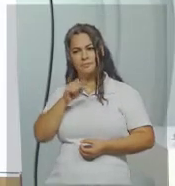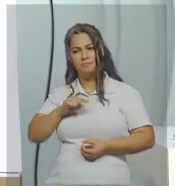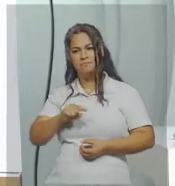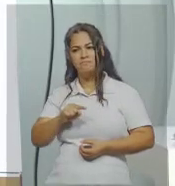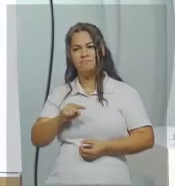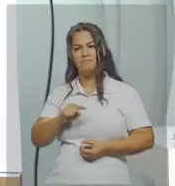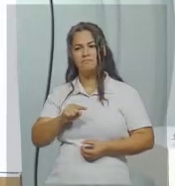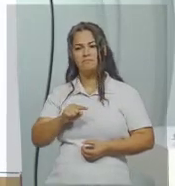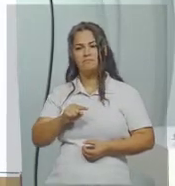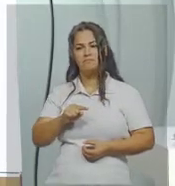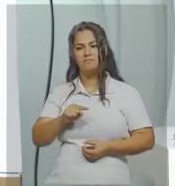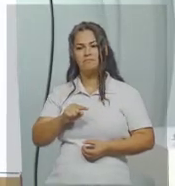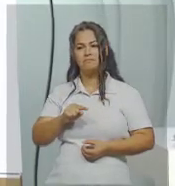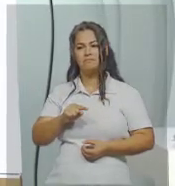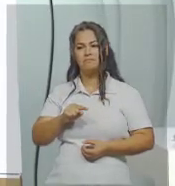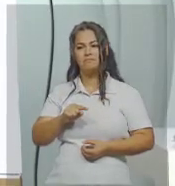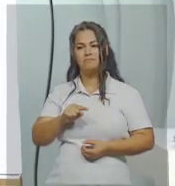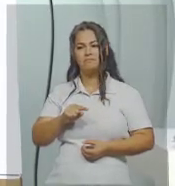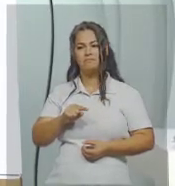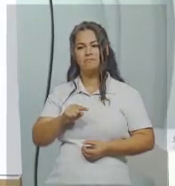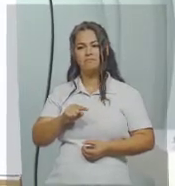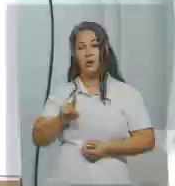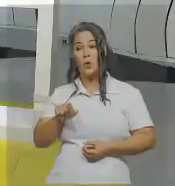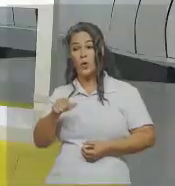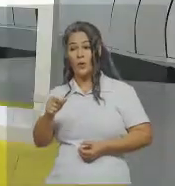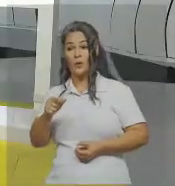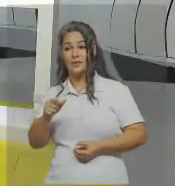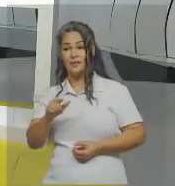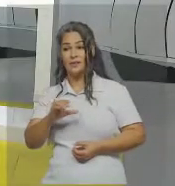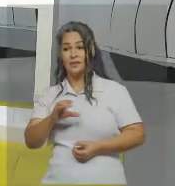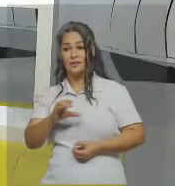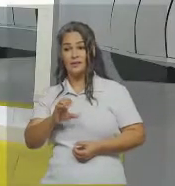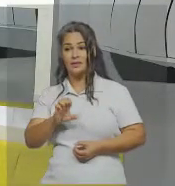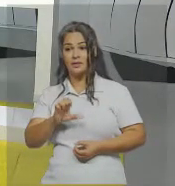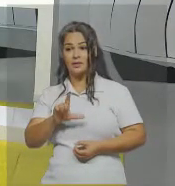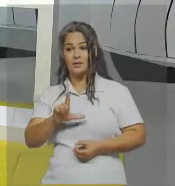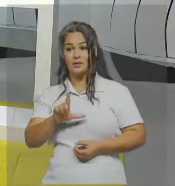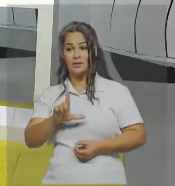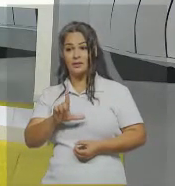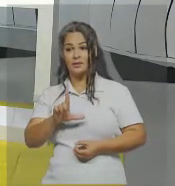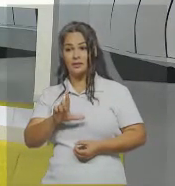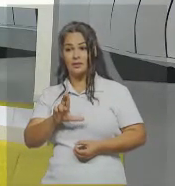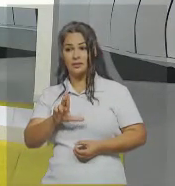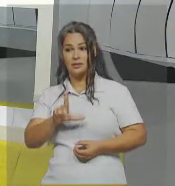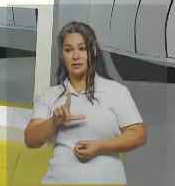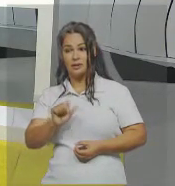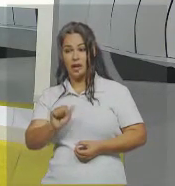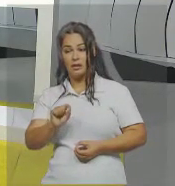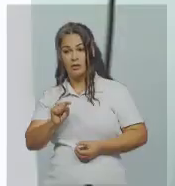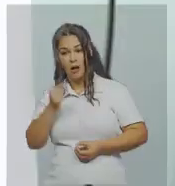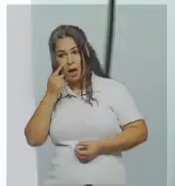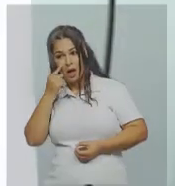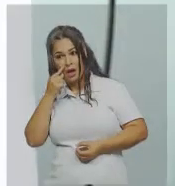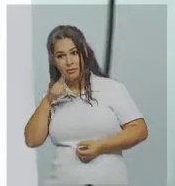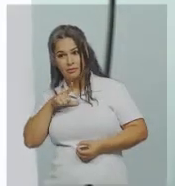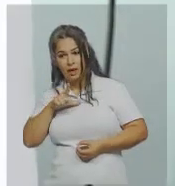essa não ficou tão bonitinha, né? E essa outra célula tiver um receptor assim,